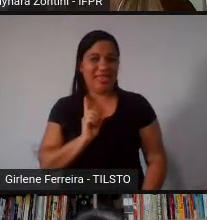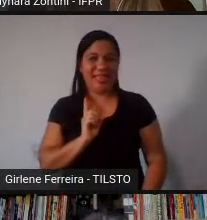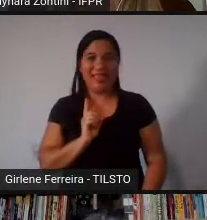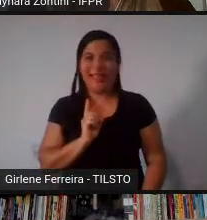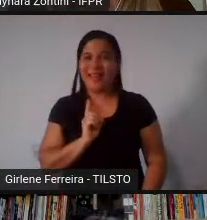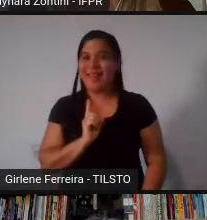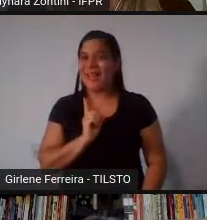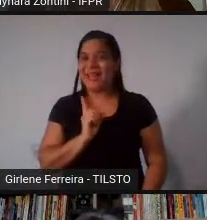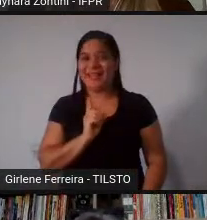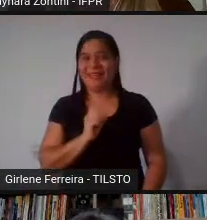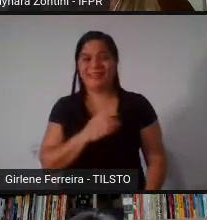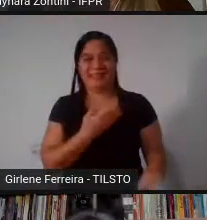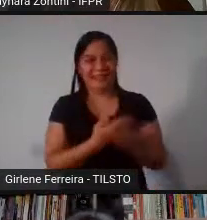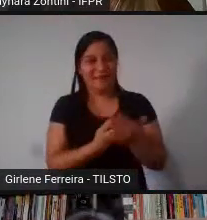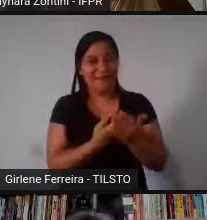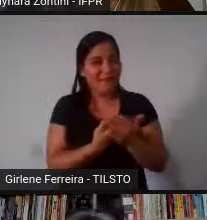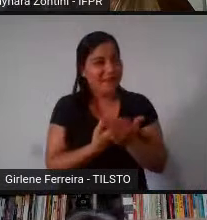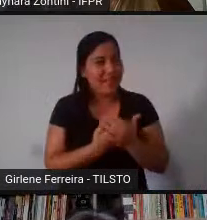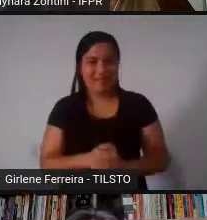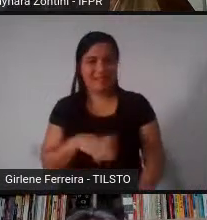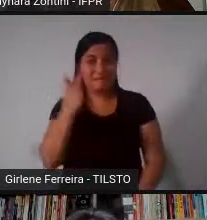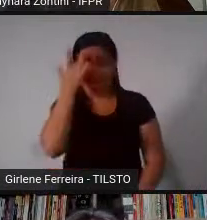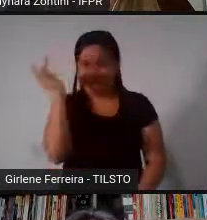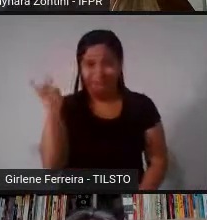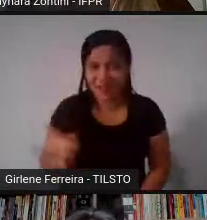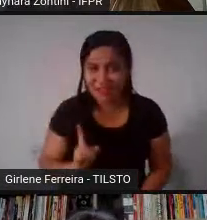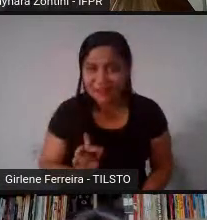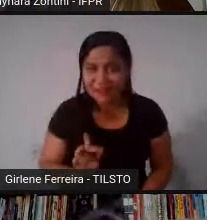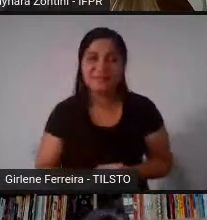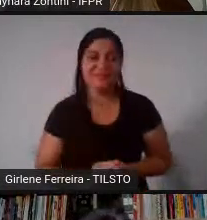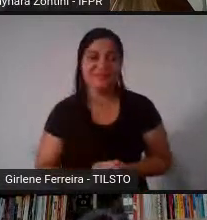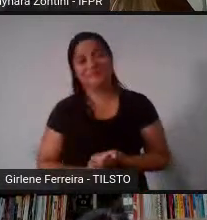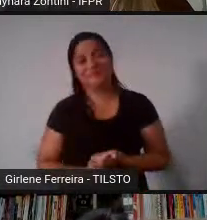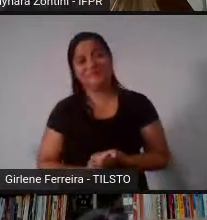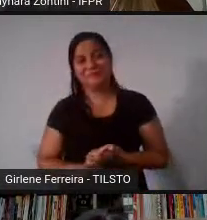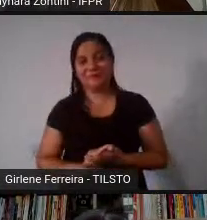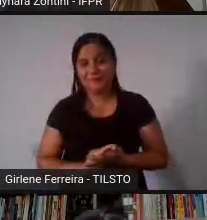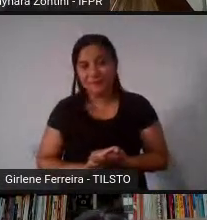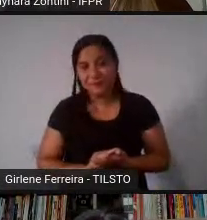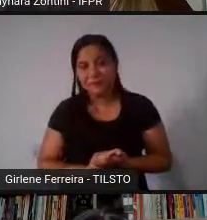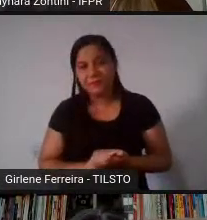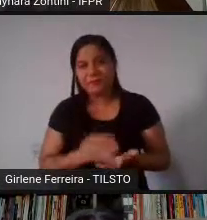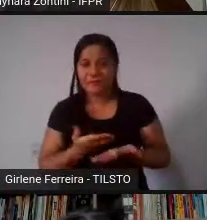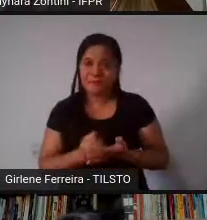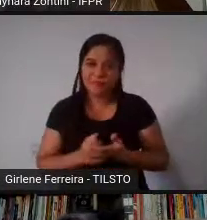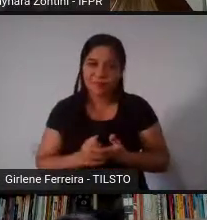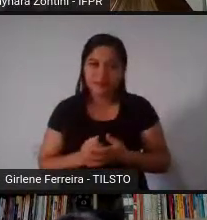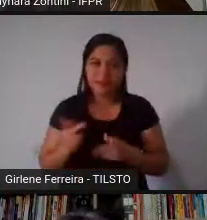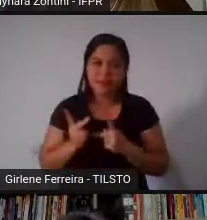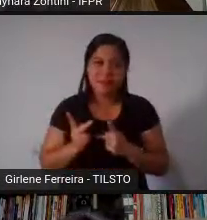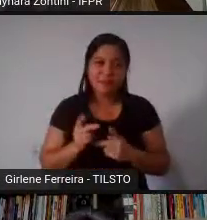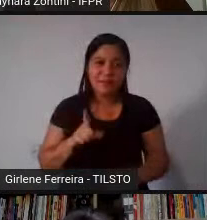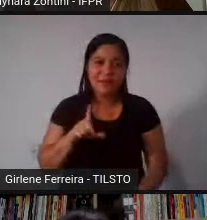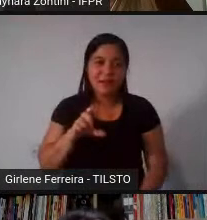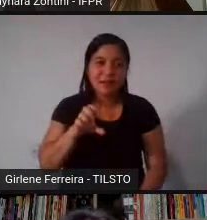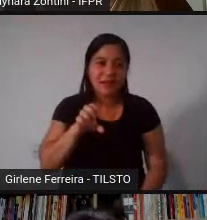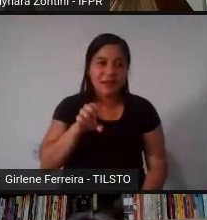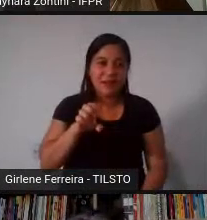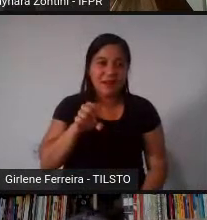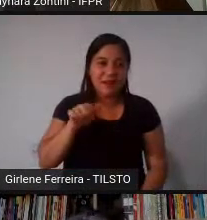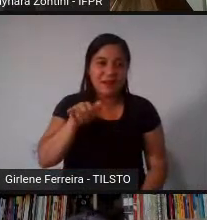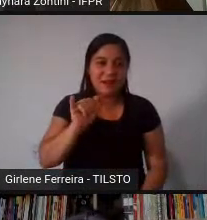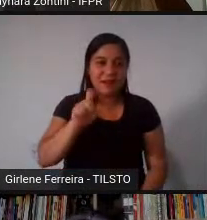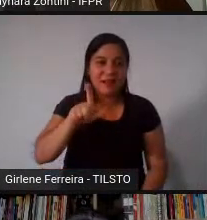Nada sai tão fácil, né? A gente precisa ter... Então, estou aproveitando aí, Liliane e Nádia, que vocês comentaram isso. Como é que faz para a gente não